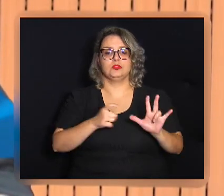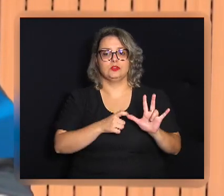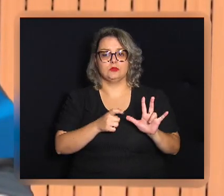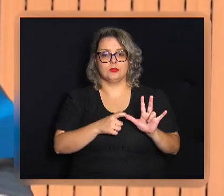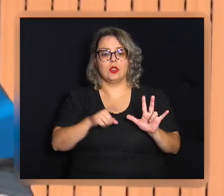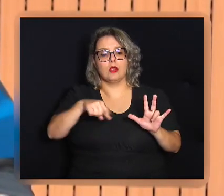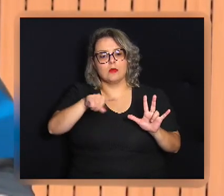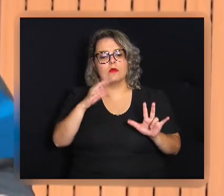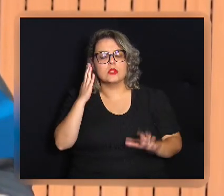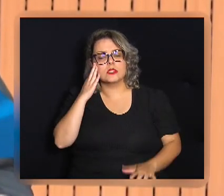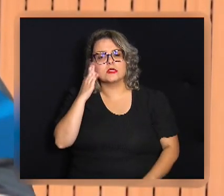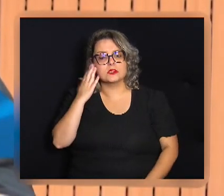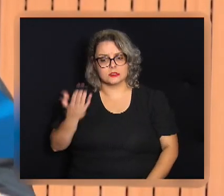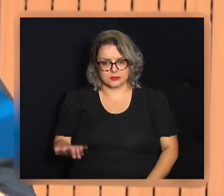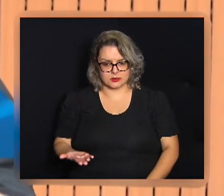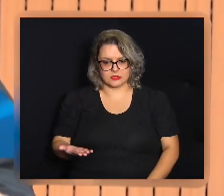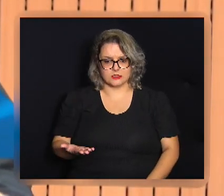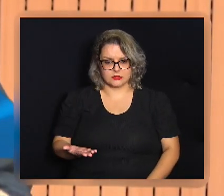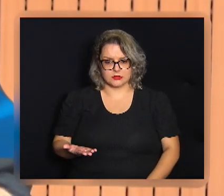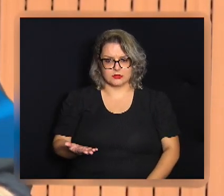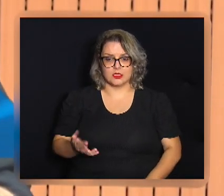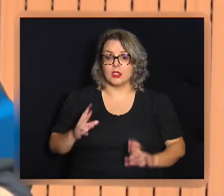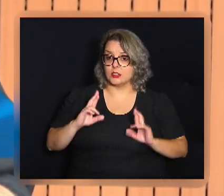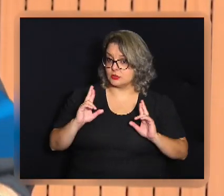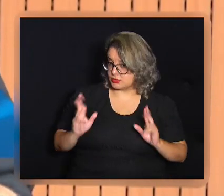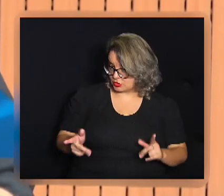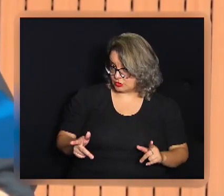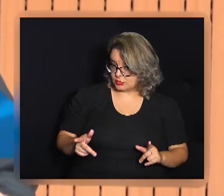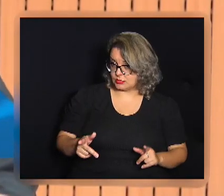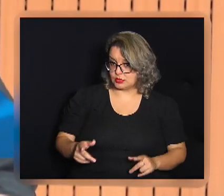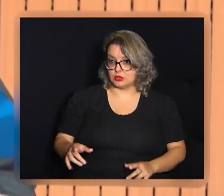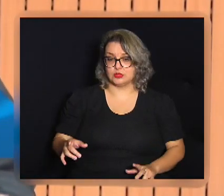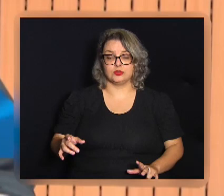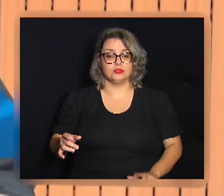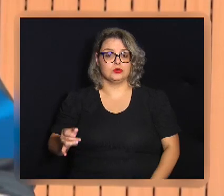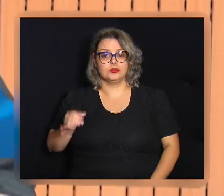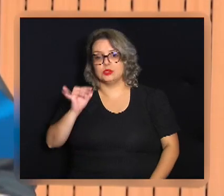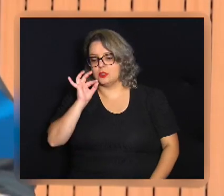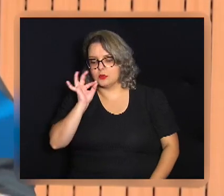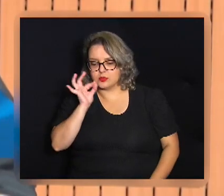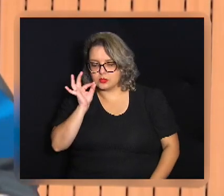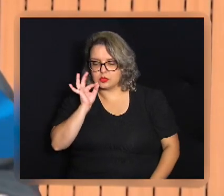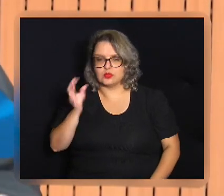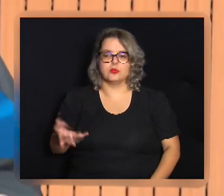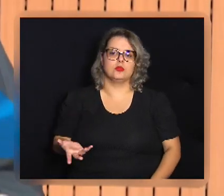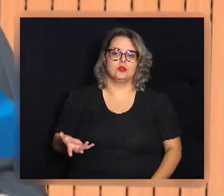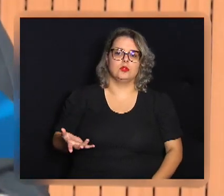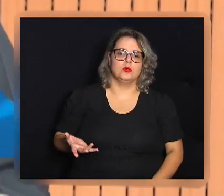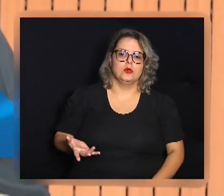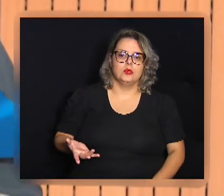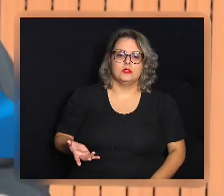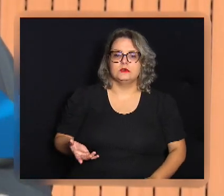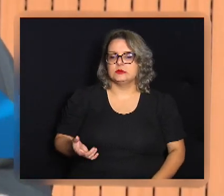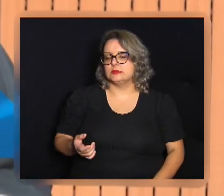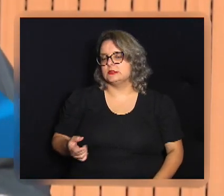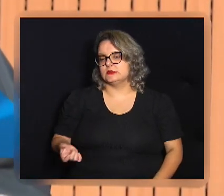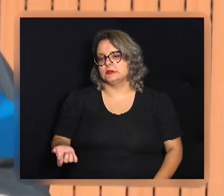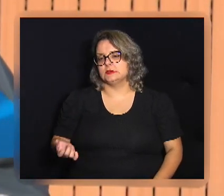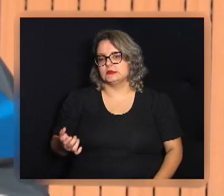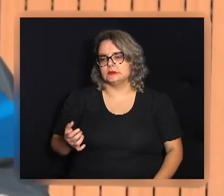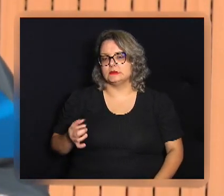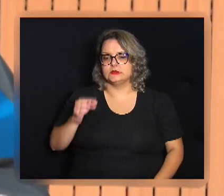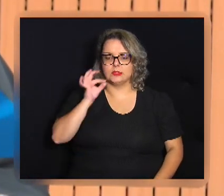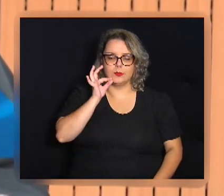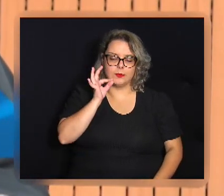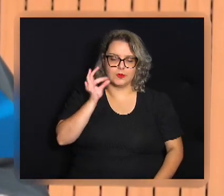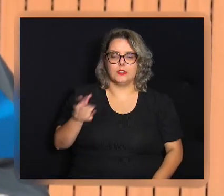vocês entenderem, né, a diferença da maconha, do uso recreativo, daquele baseado que muitos aí